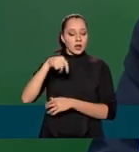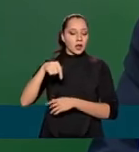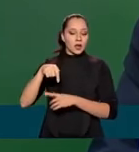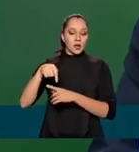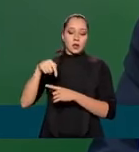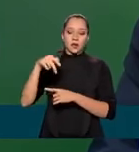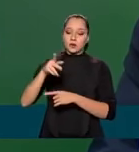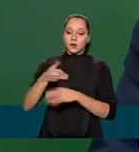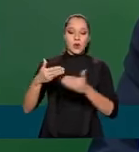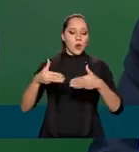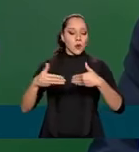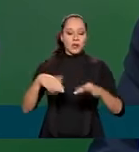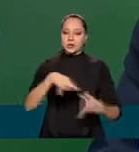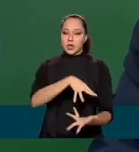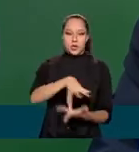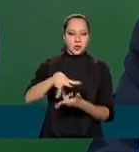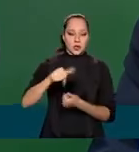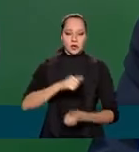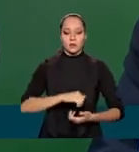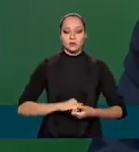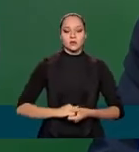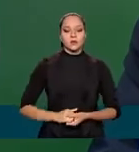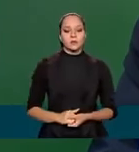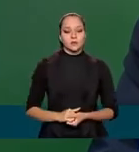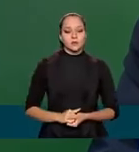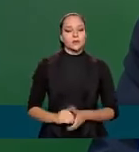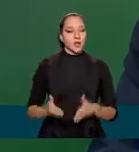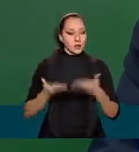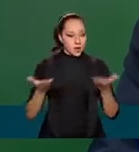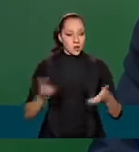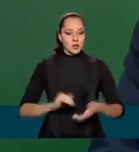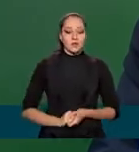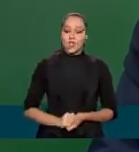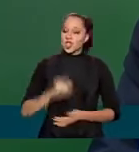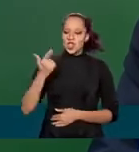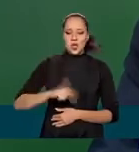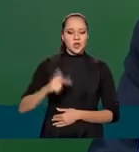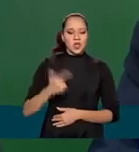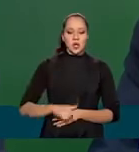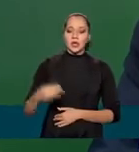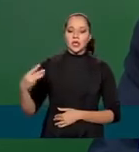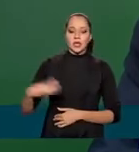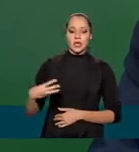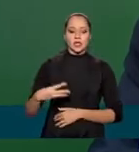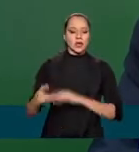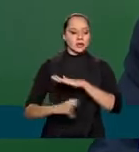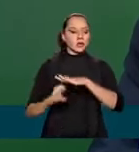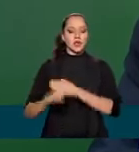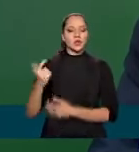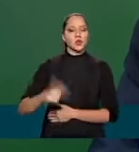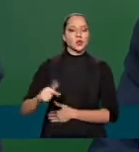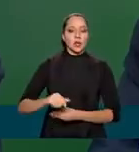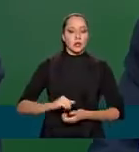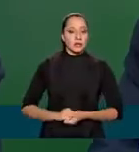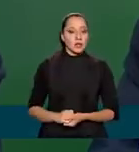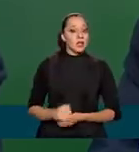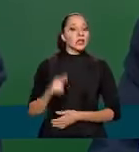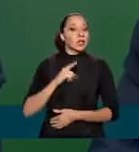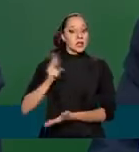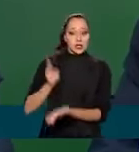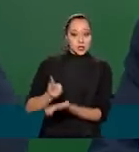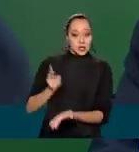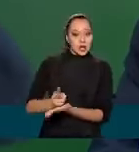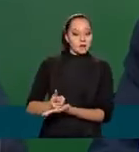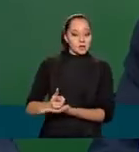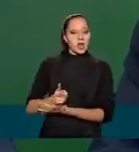no comércio internacional e portanto não existe uma terceira empresa existe